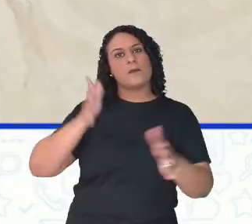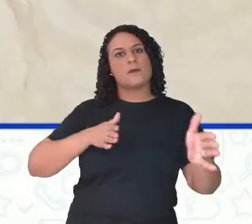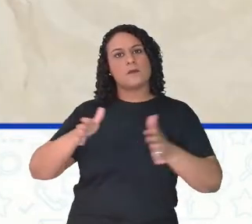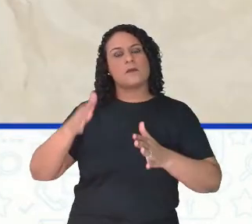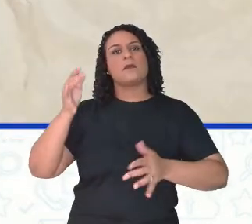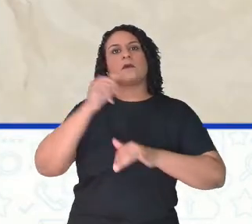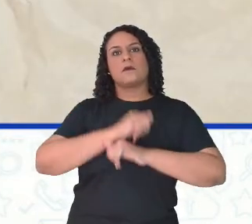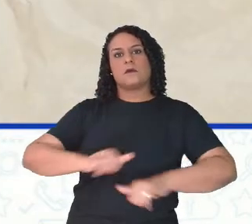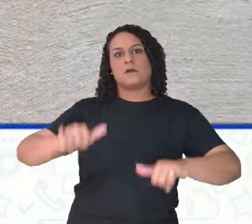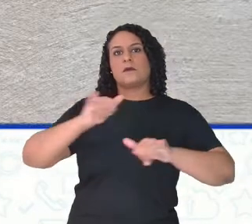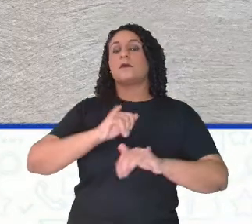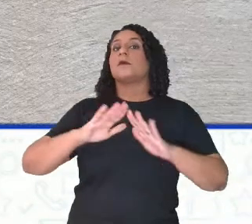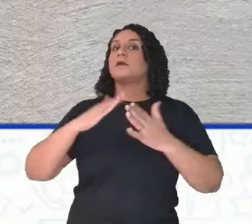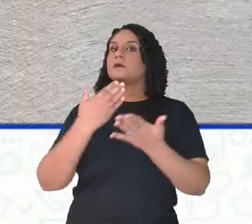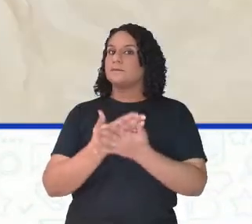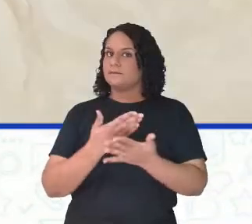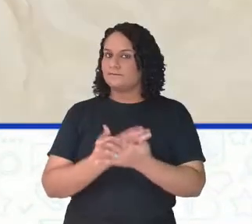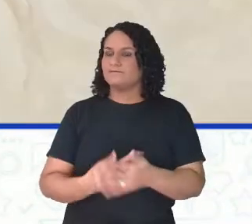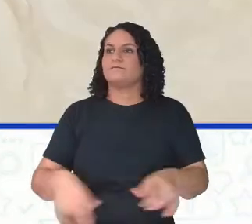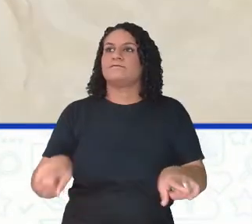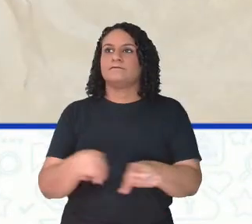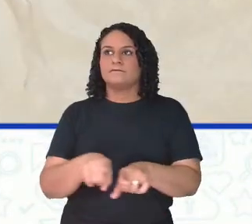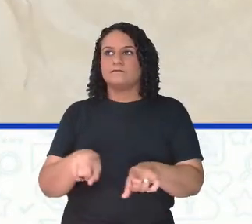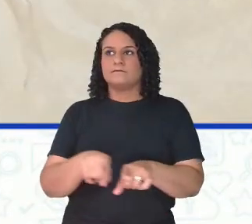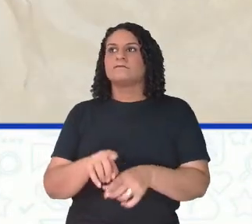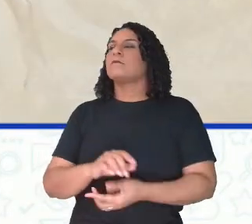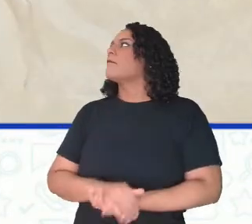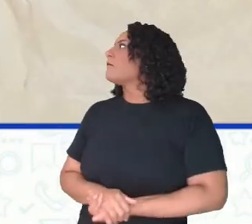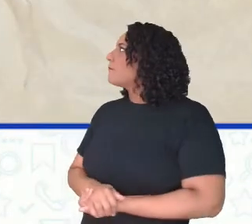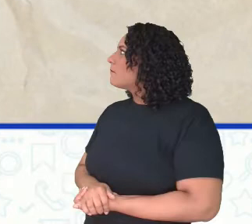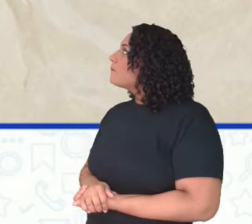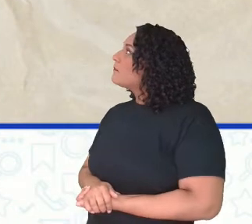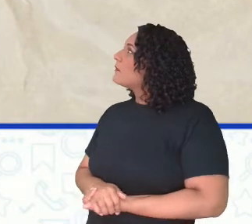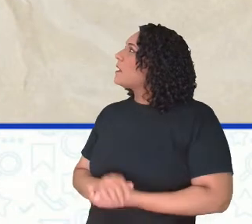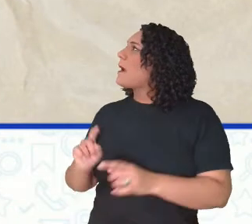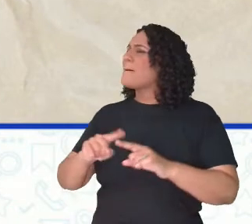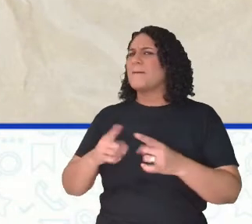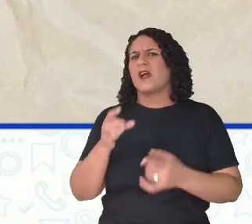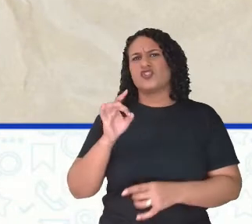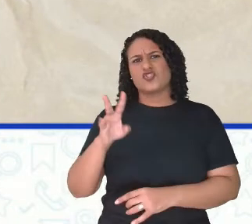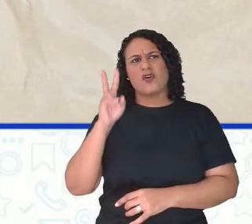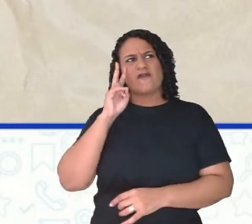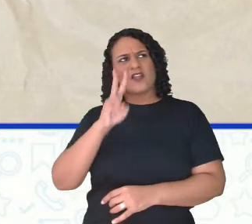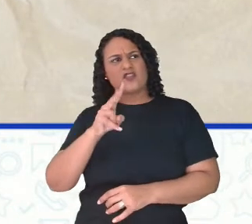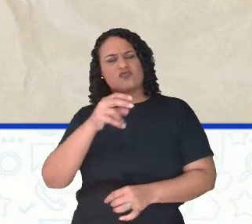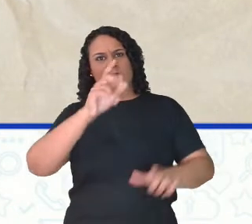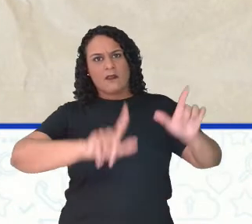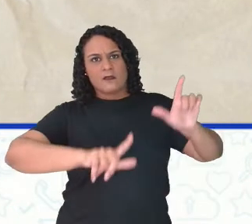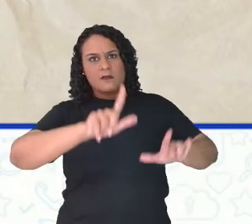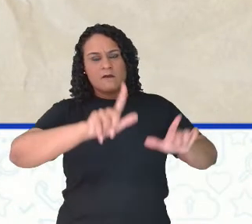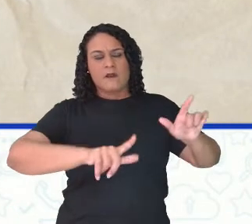campanhas em escolas. Pessoal, vocês professores... professora, mas eu só vejo isso na televisão. Mas na sua